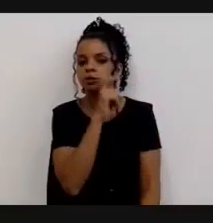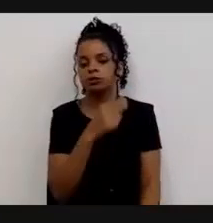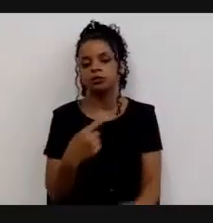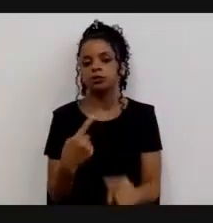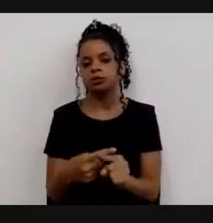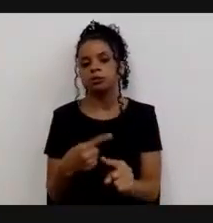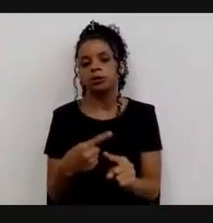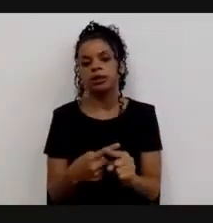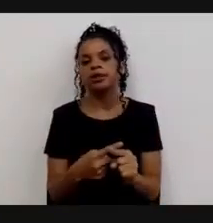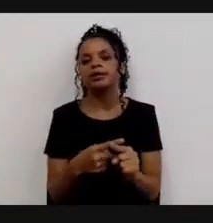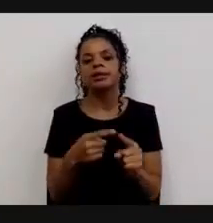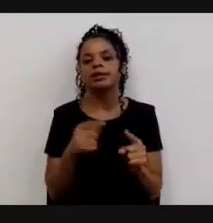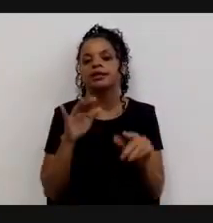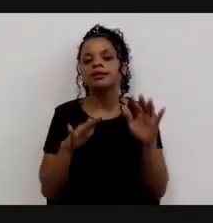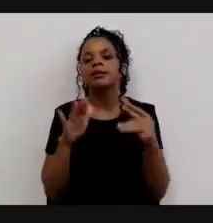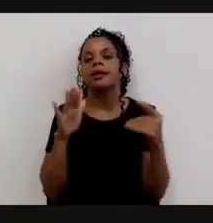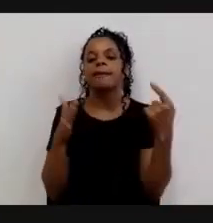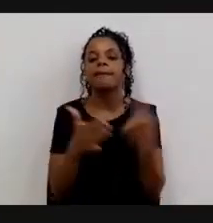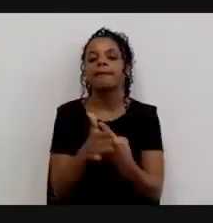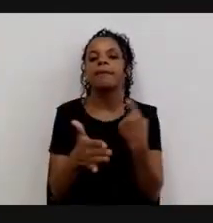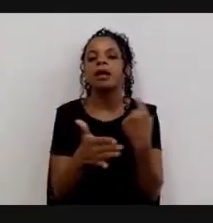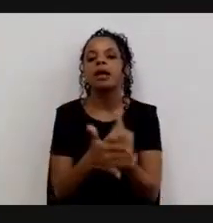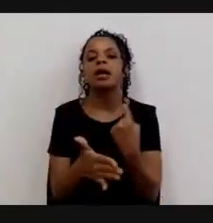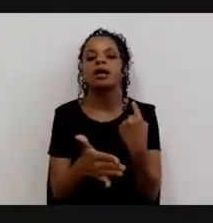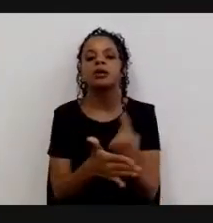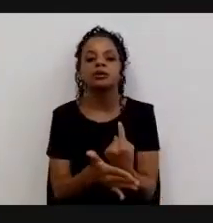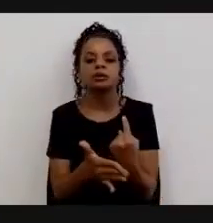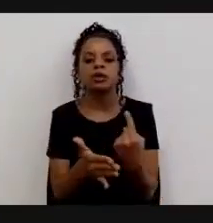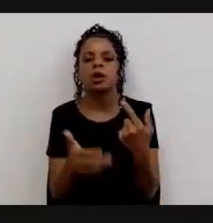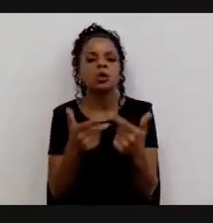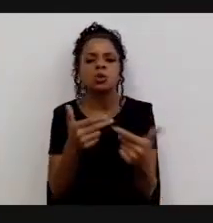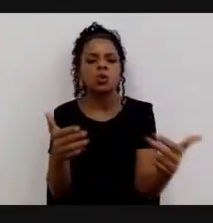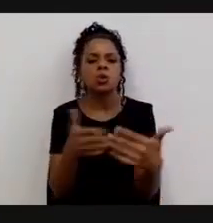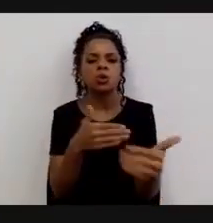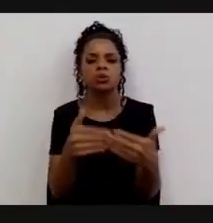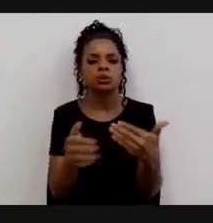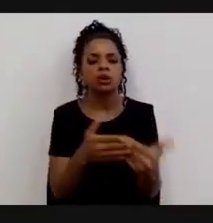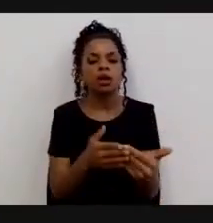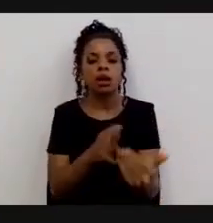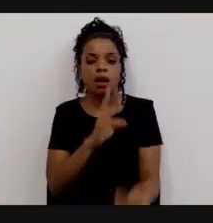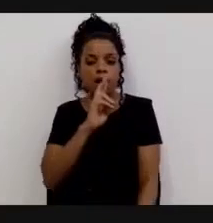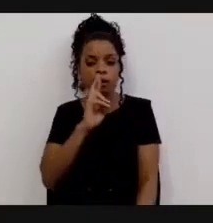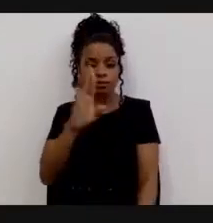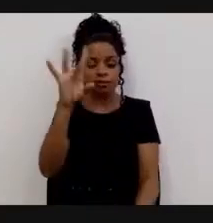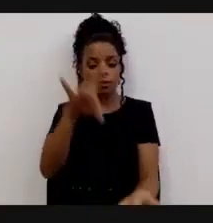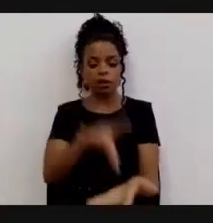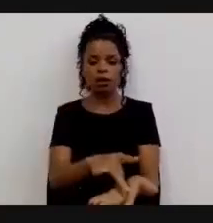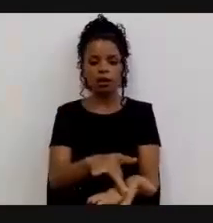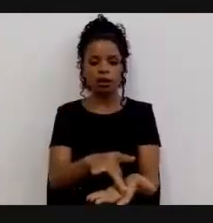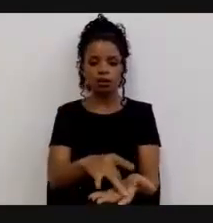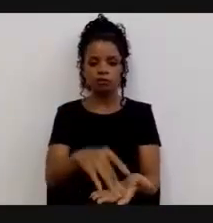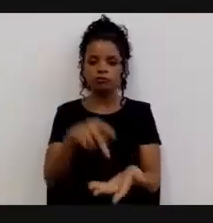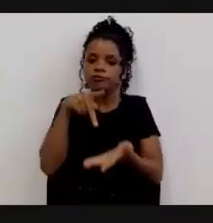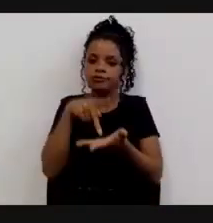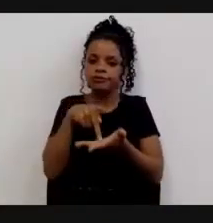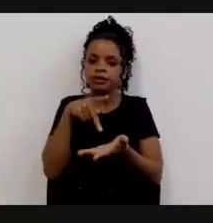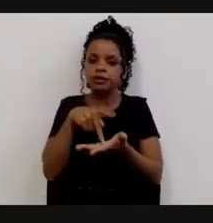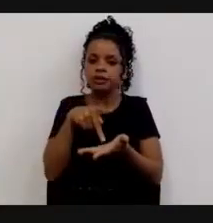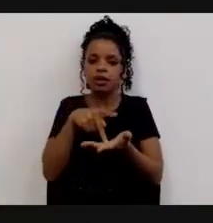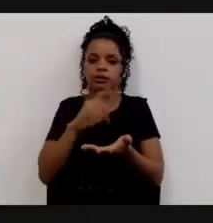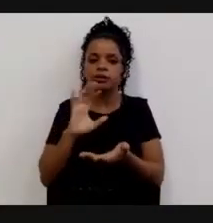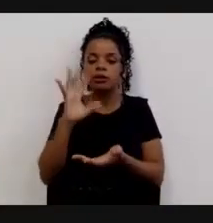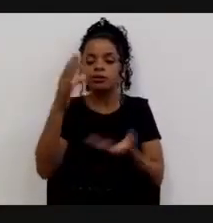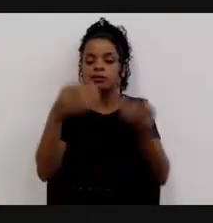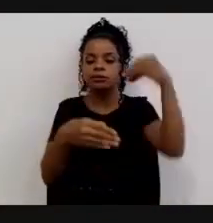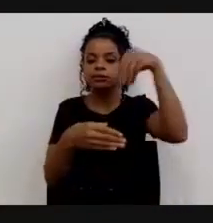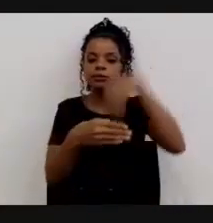lá nesse projeto, a resposta ela é real. A resposta é o que acontece de fato dentro de uma Câmara de Vereadores.